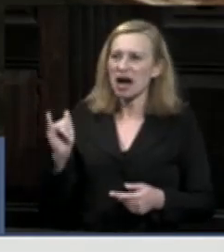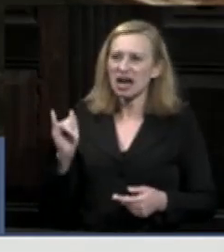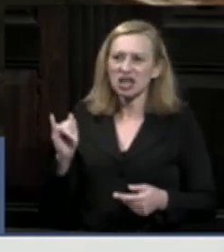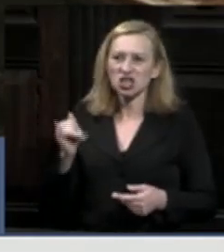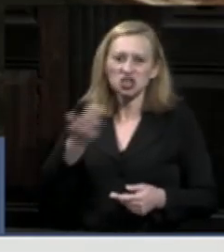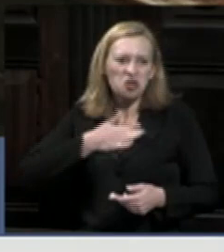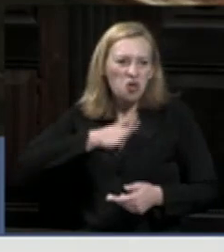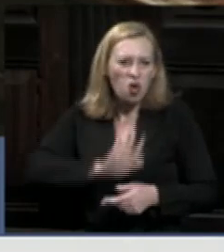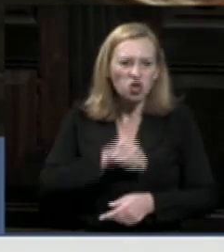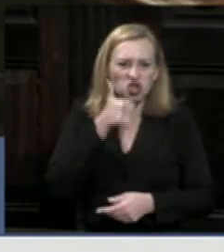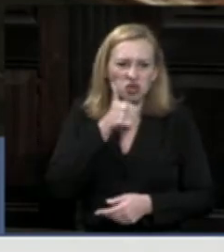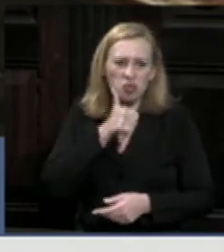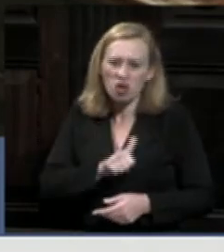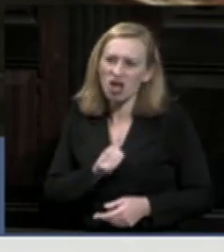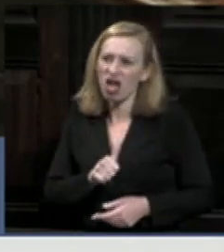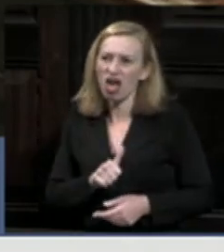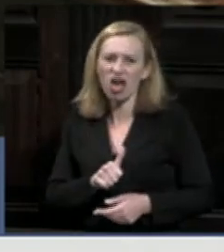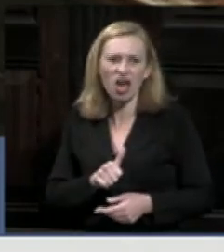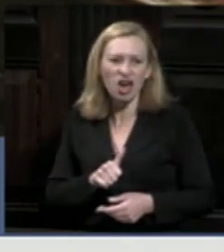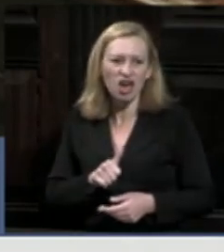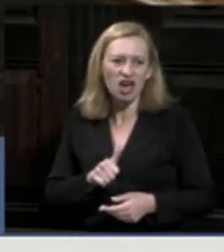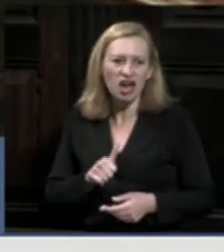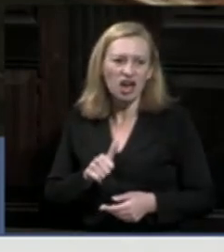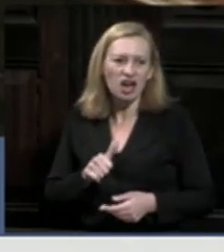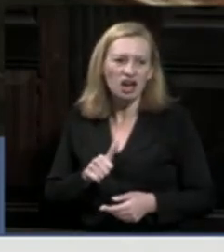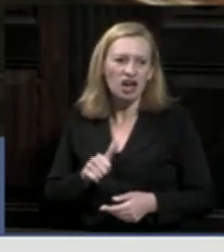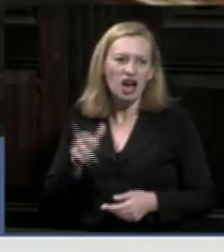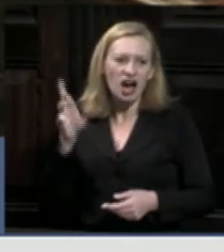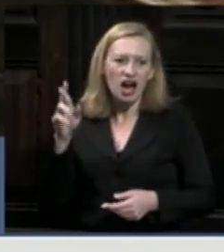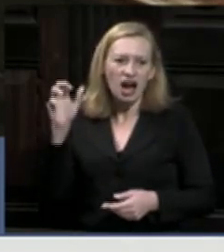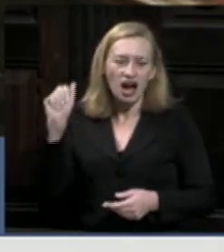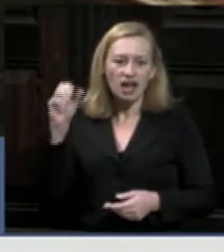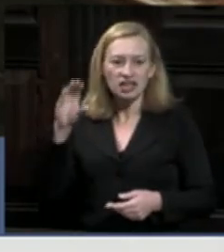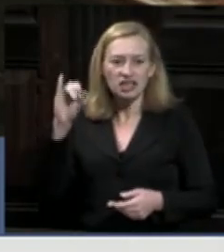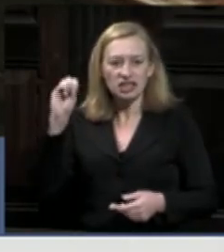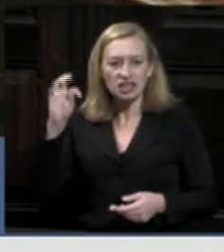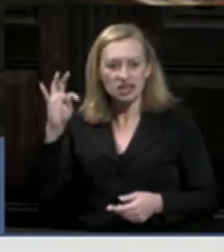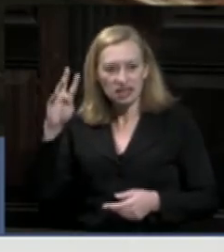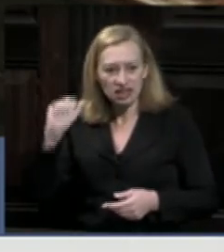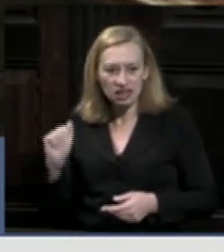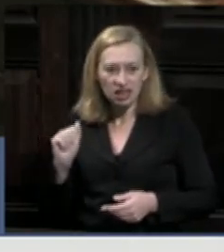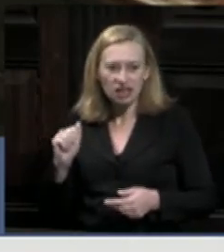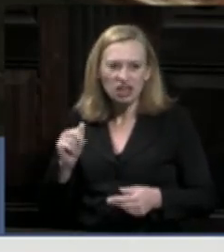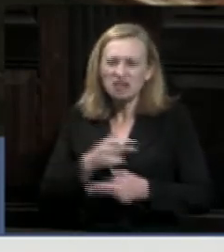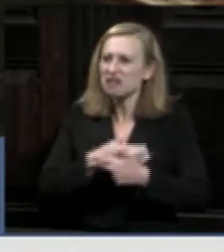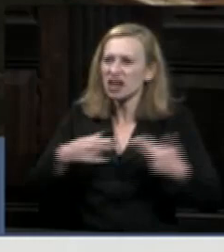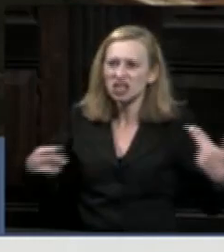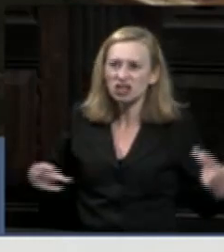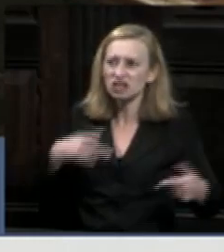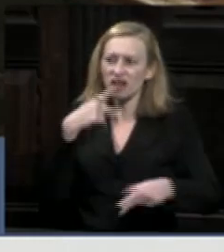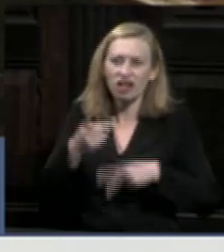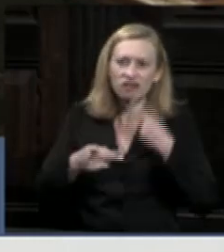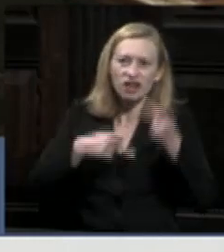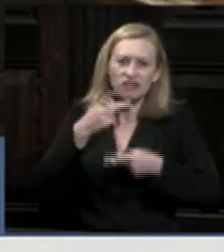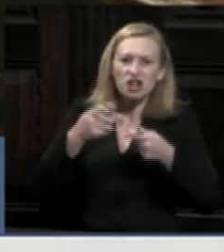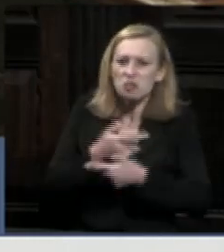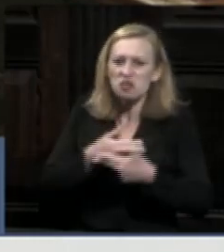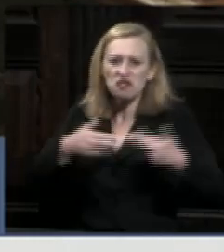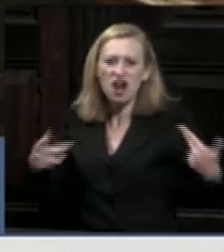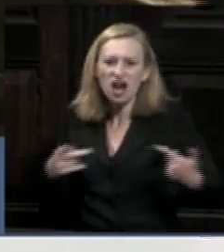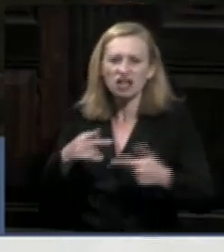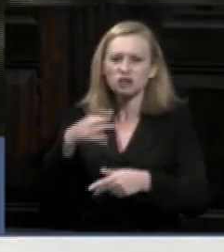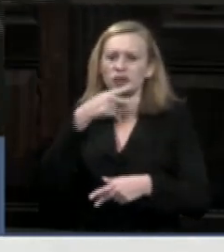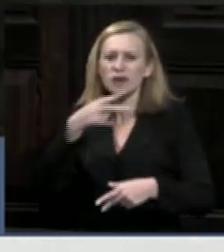defende que a mulher - de que o homem esse discurso hipócrita repetido tantas vezes por vários parlamentares por